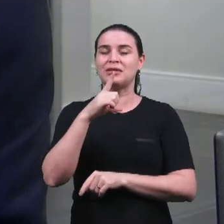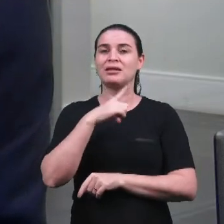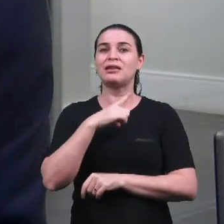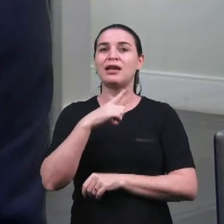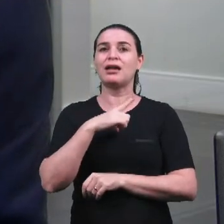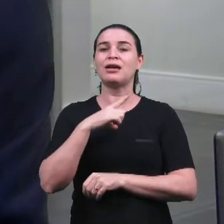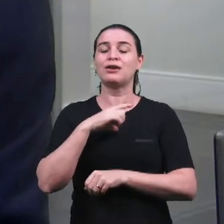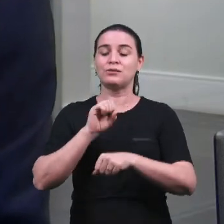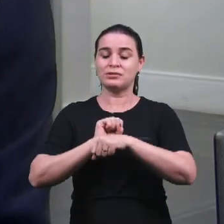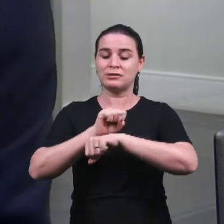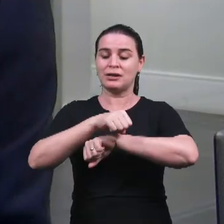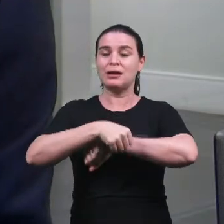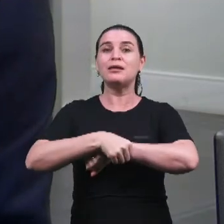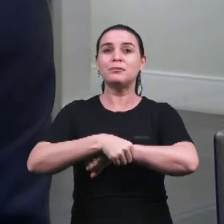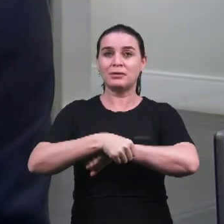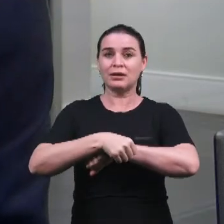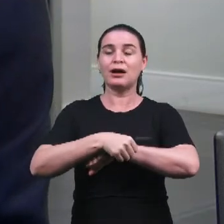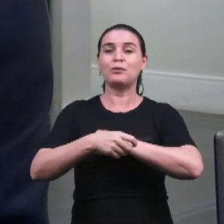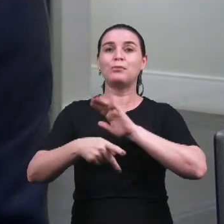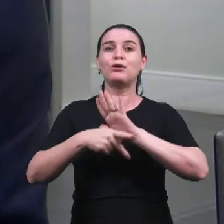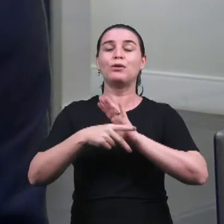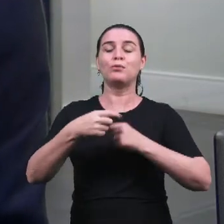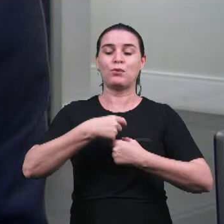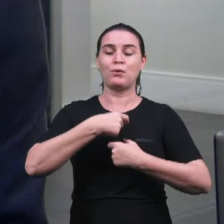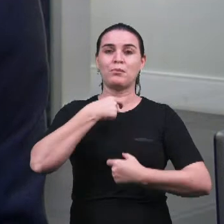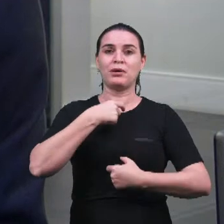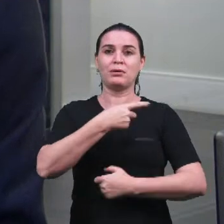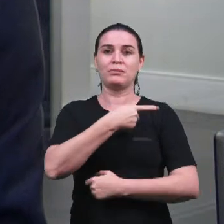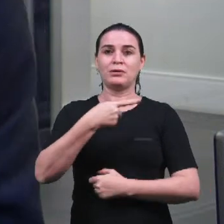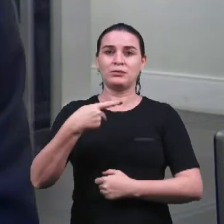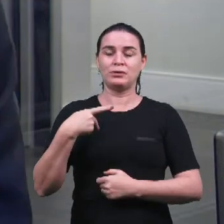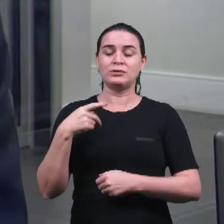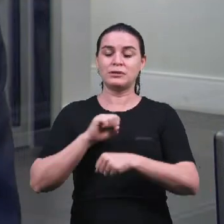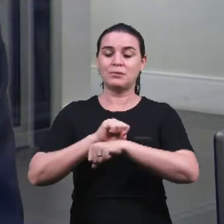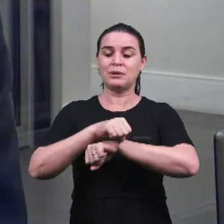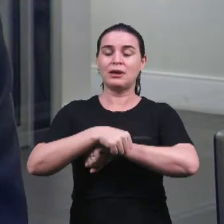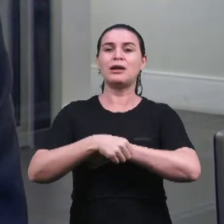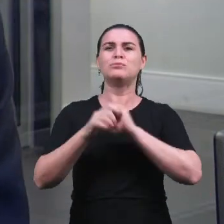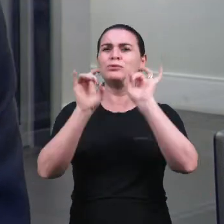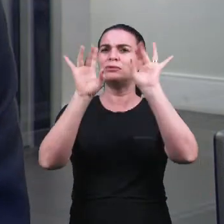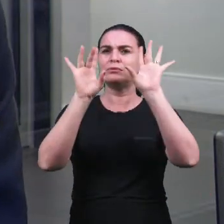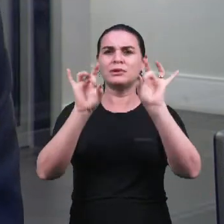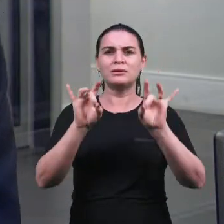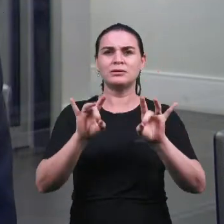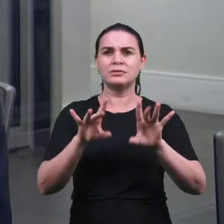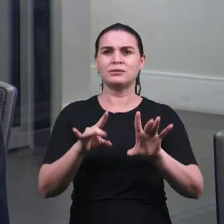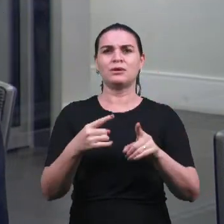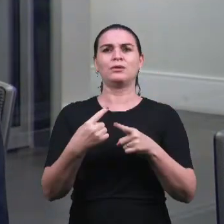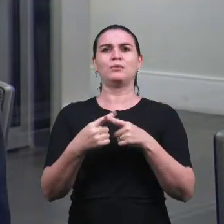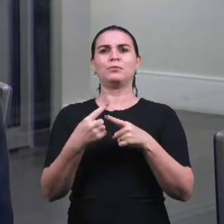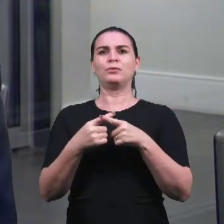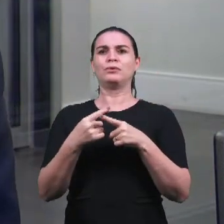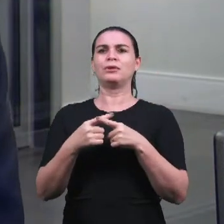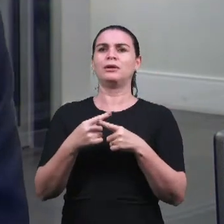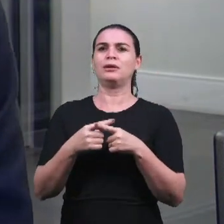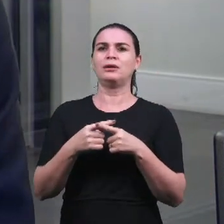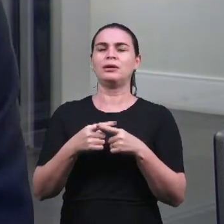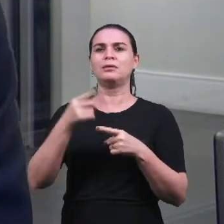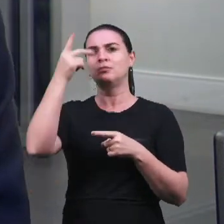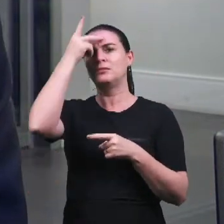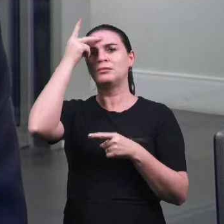e pastores, isso, que é verdade. O último do ano. Verdade. O último seminário do ano é sempre especial. E os irmãos, principalmente